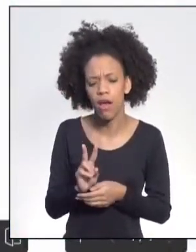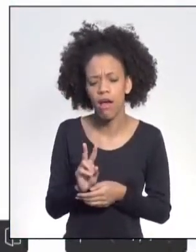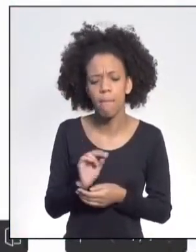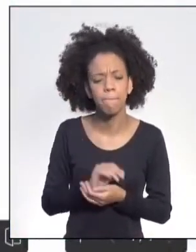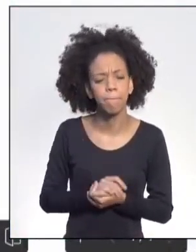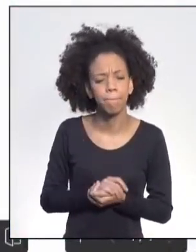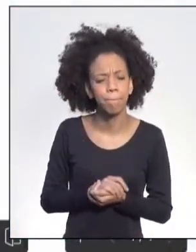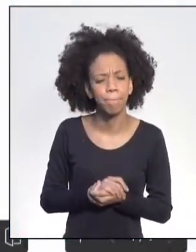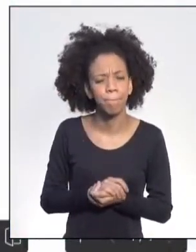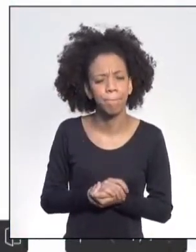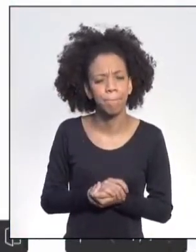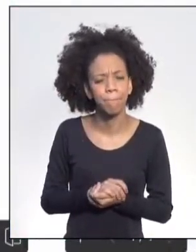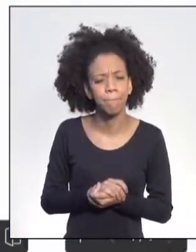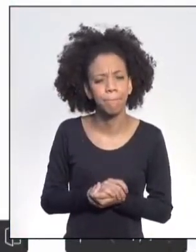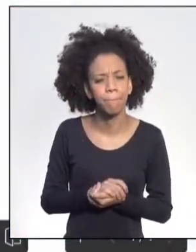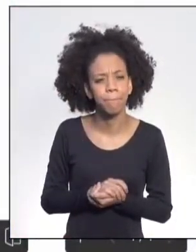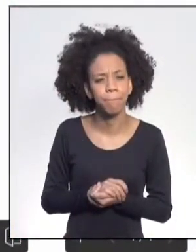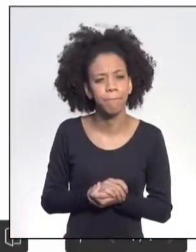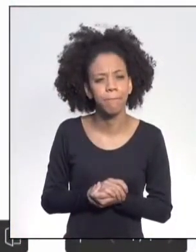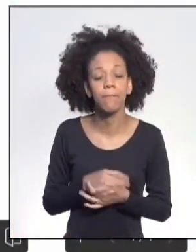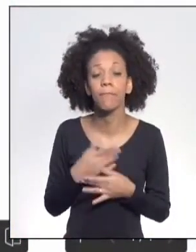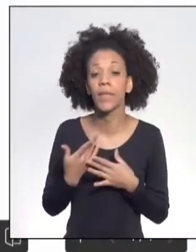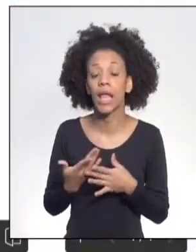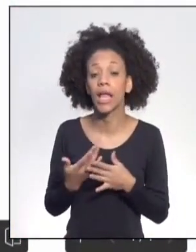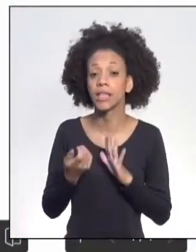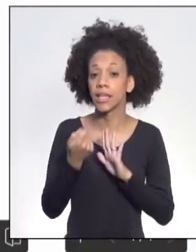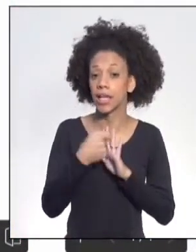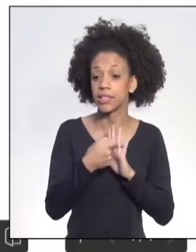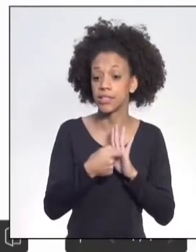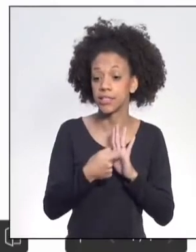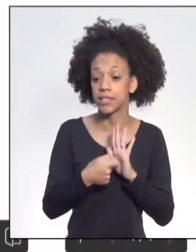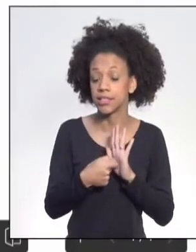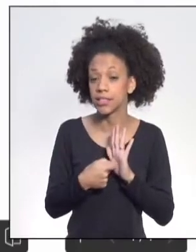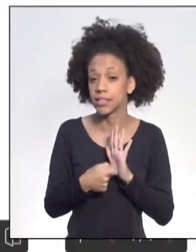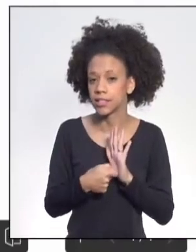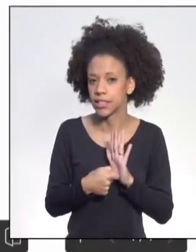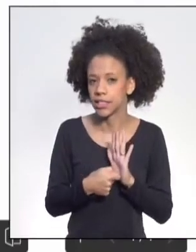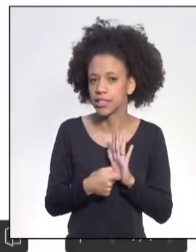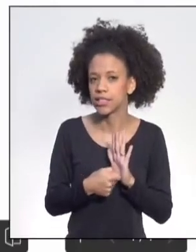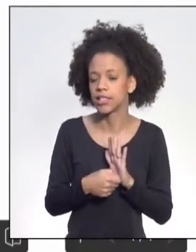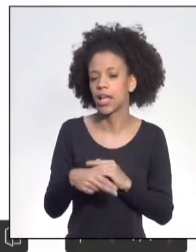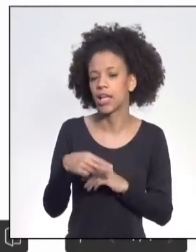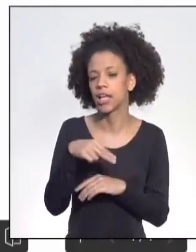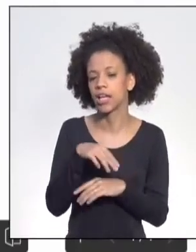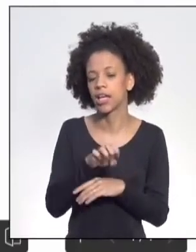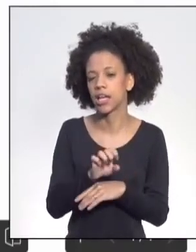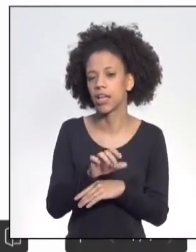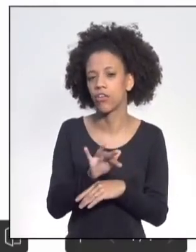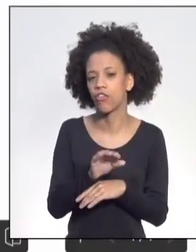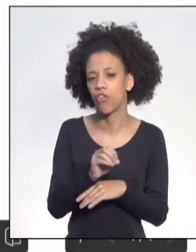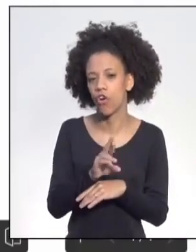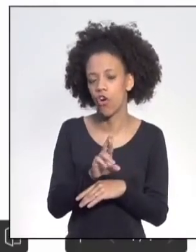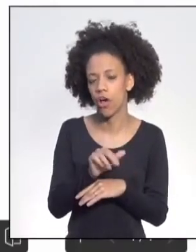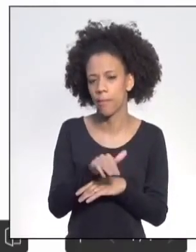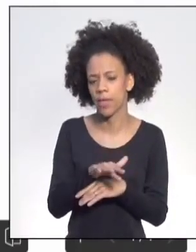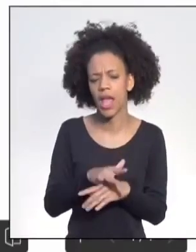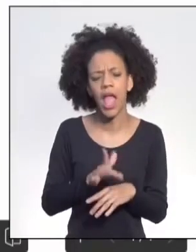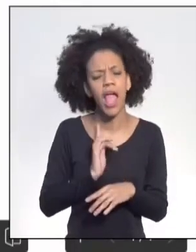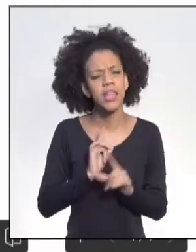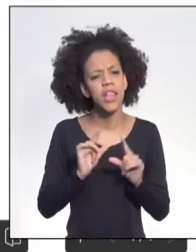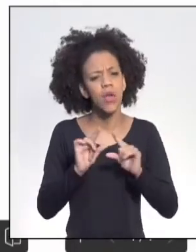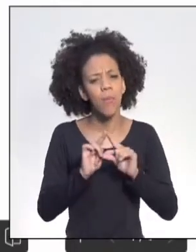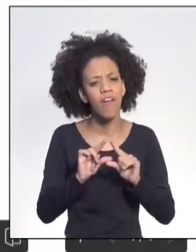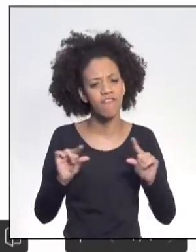questão da escrita cuneiforme, daqui a pouco a professora vai passar para vocês. E tem uma frase aí